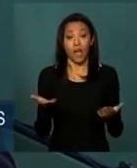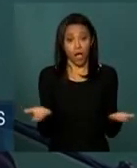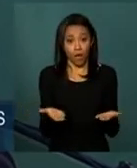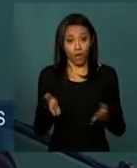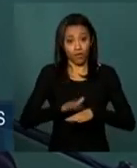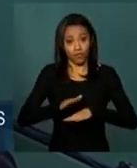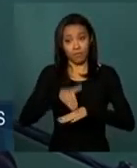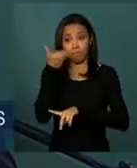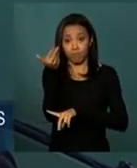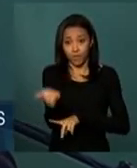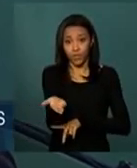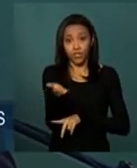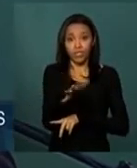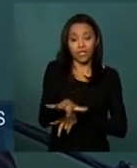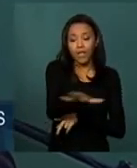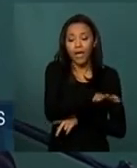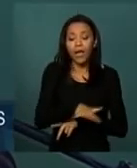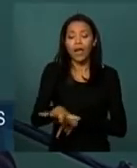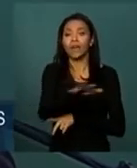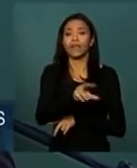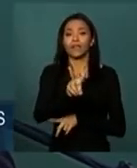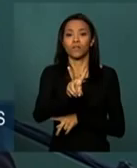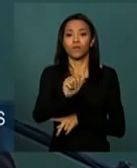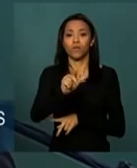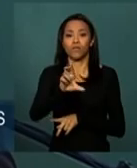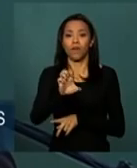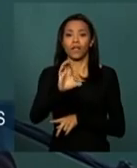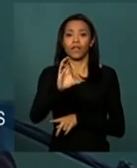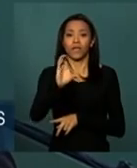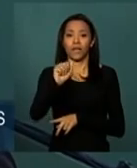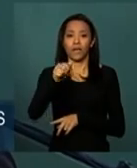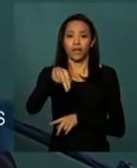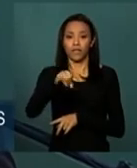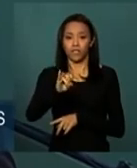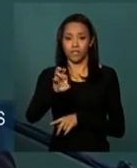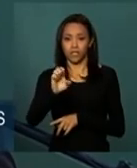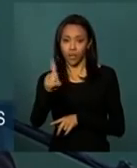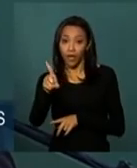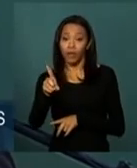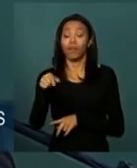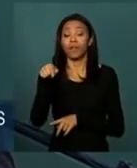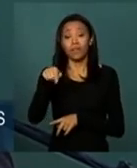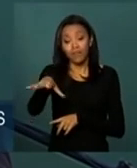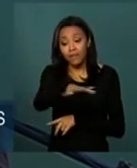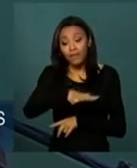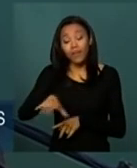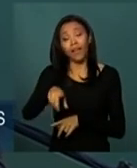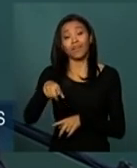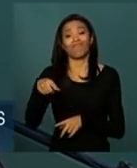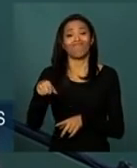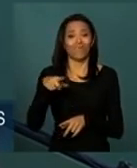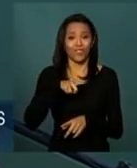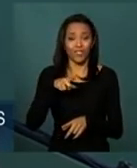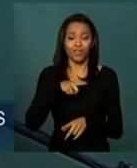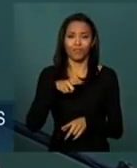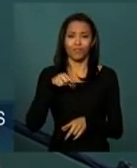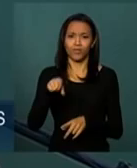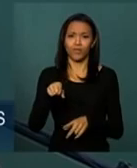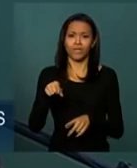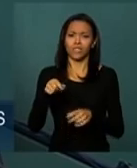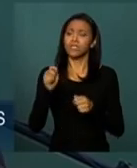do território do Vale do Canindé, que a presidenta Dilma abrace uma realidade que nós temos de fazer